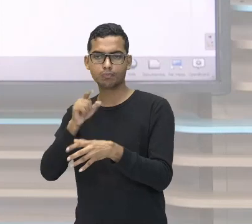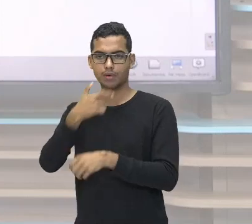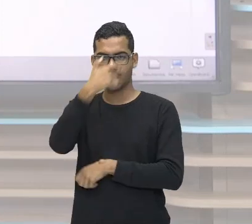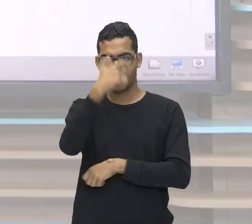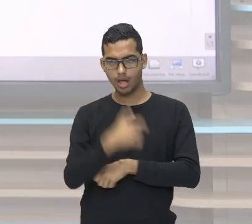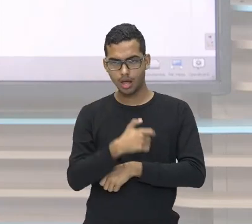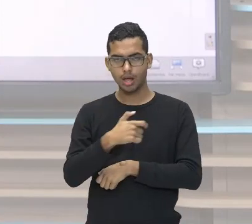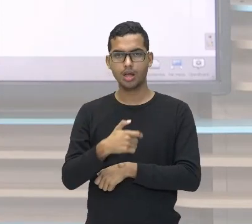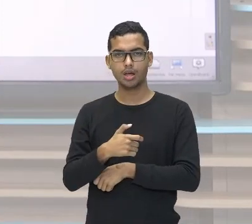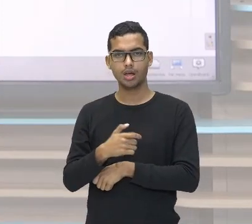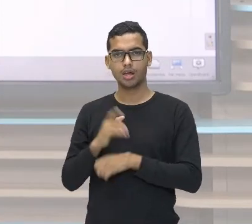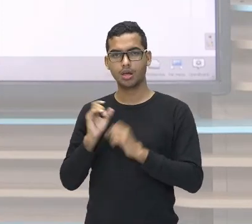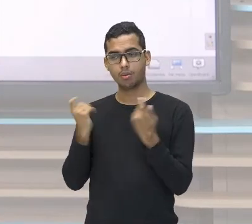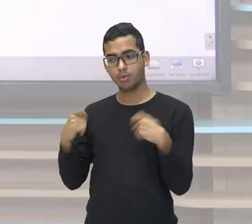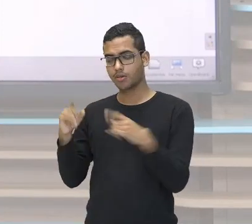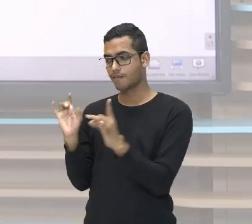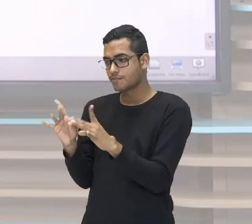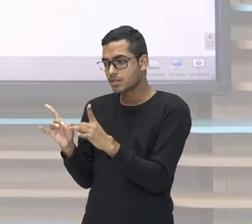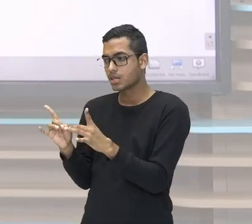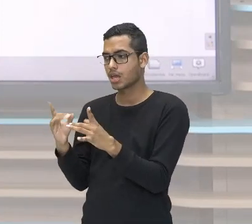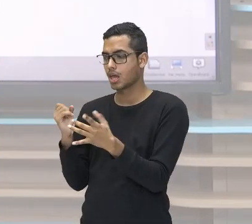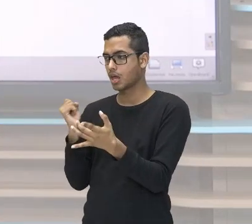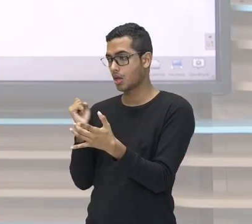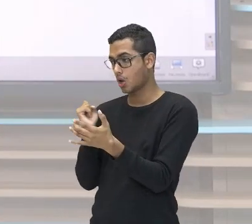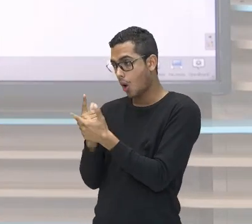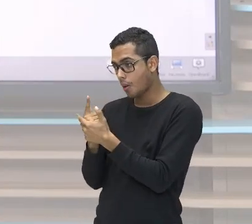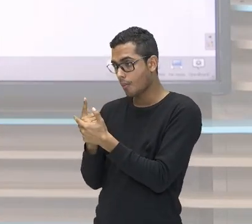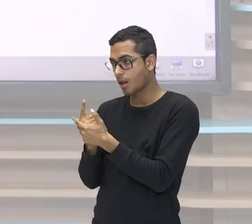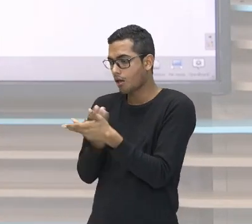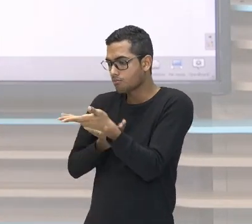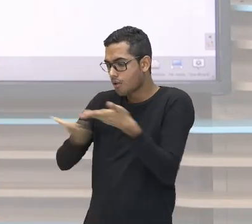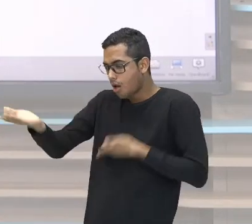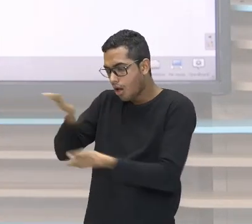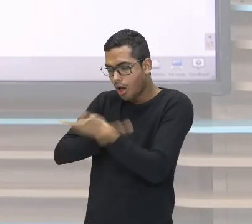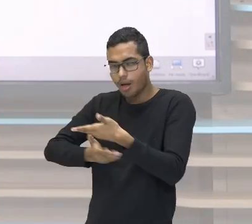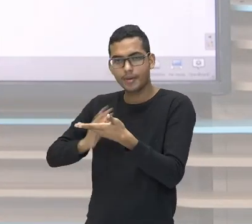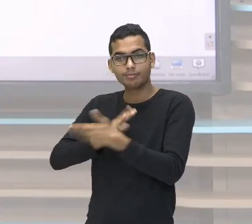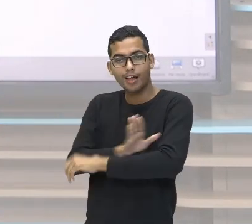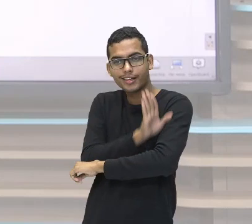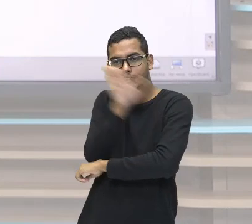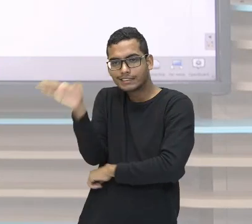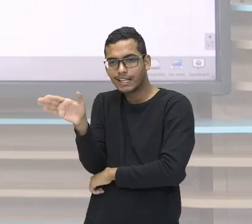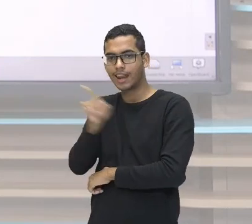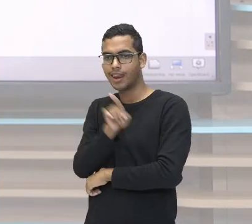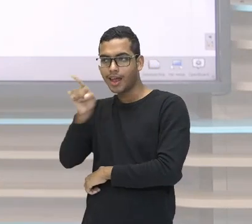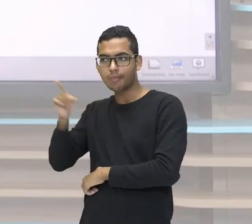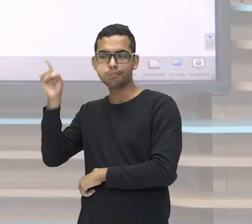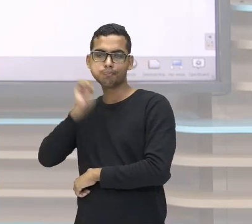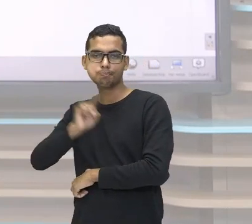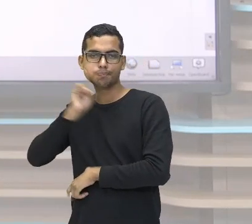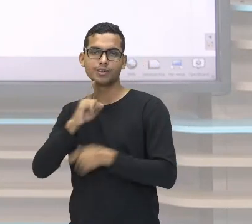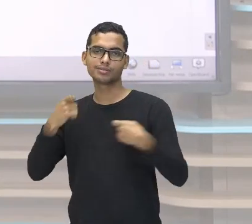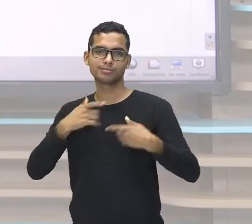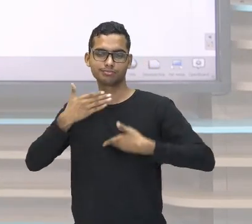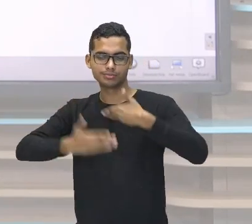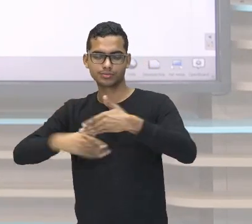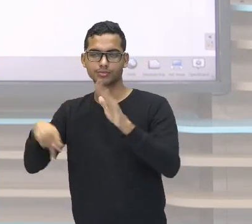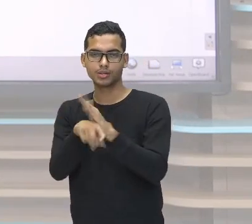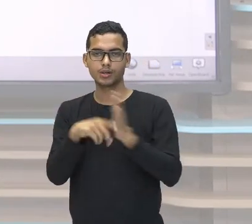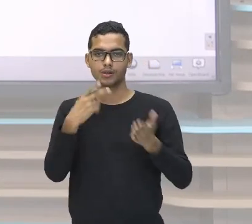posso importar e exportar, mas para entrar nos Estados Unidos eu preciso fazer o processo todo de